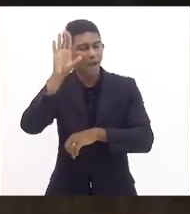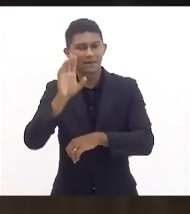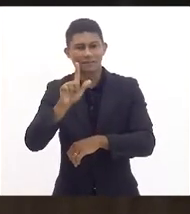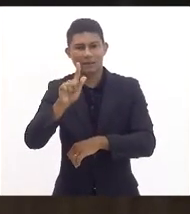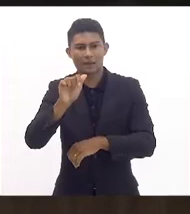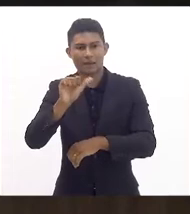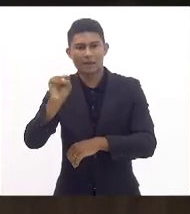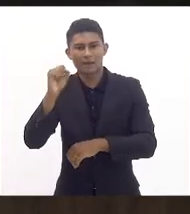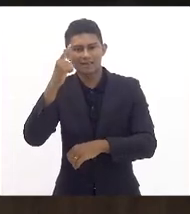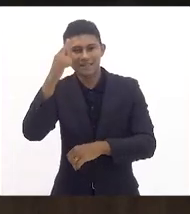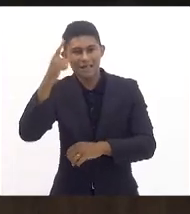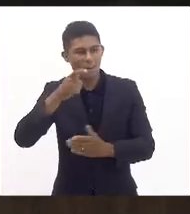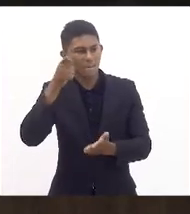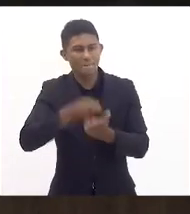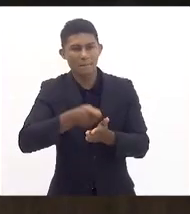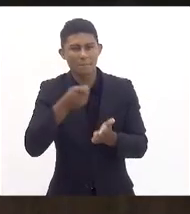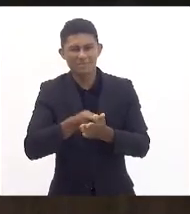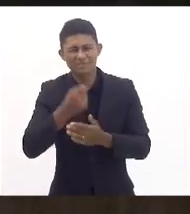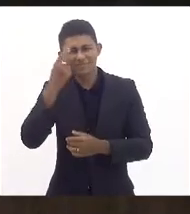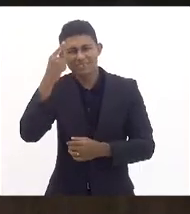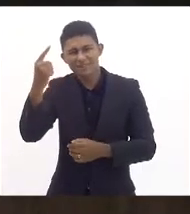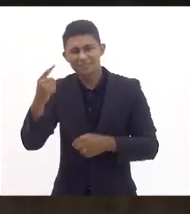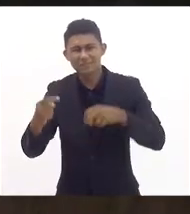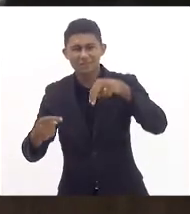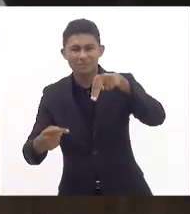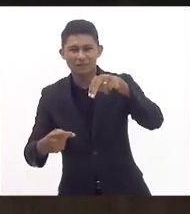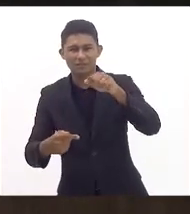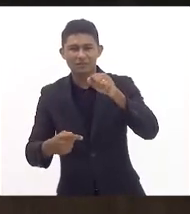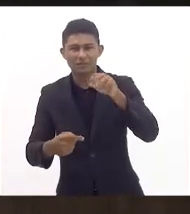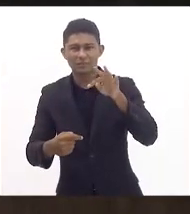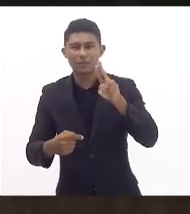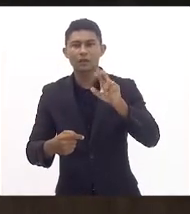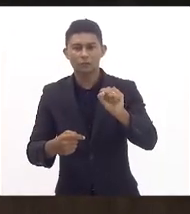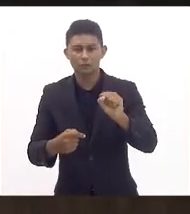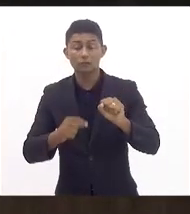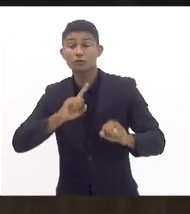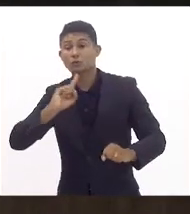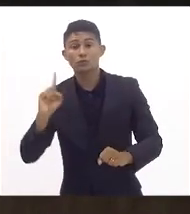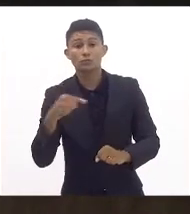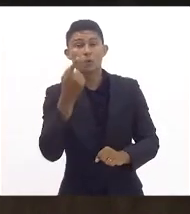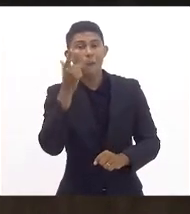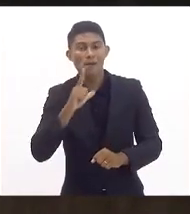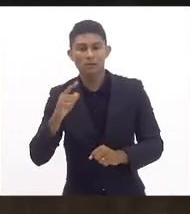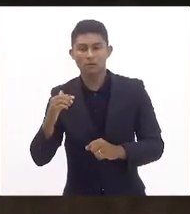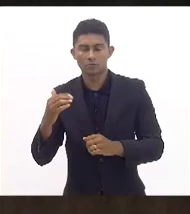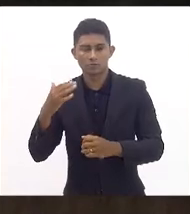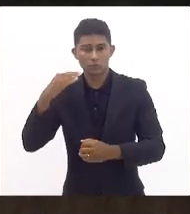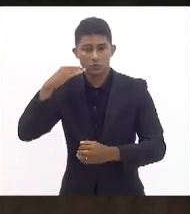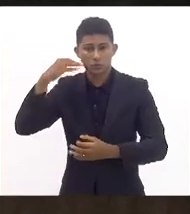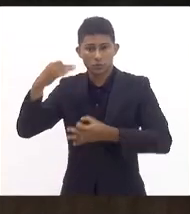é a atual Naturgy, não é isso? Exatamente. E nós conseguimos uma liminar na Justiça.